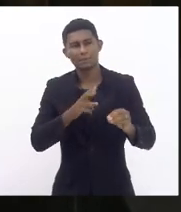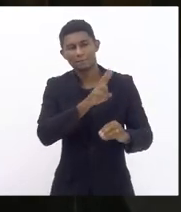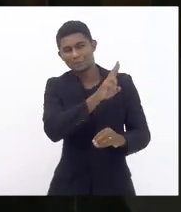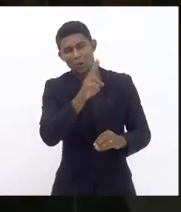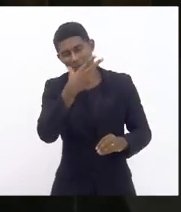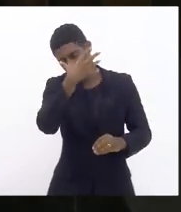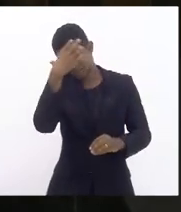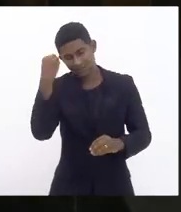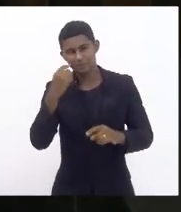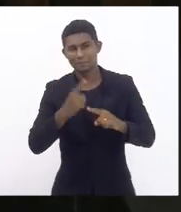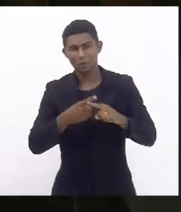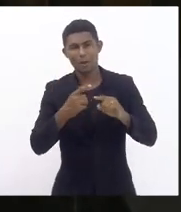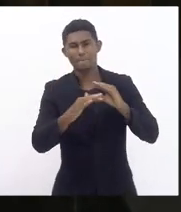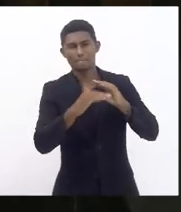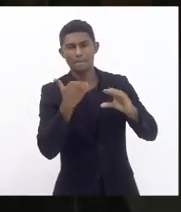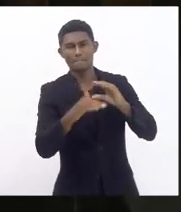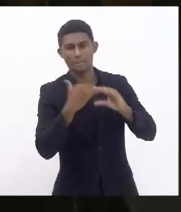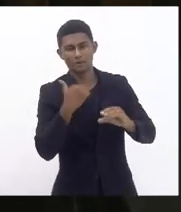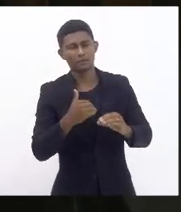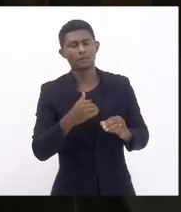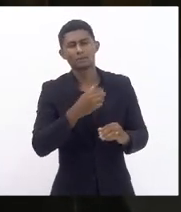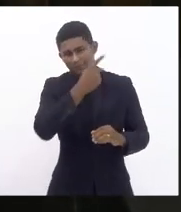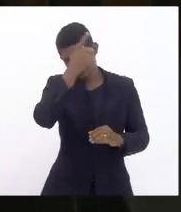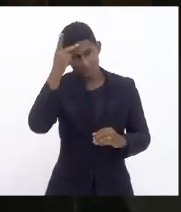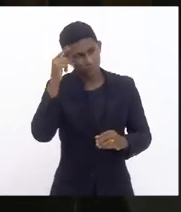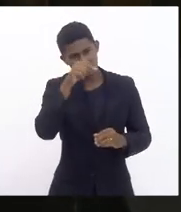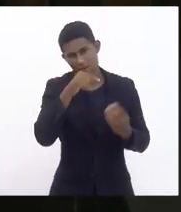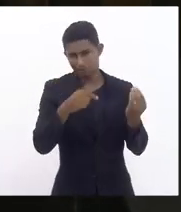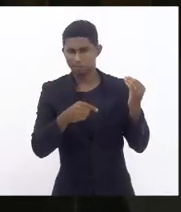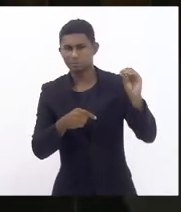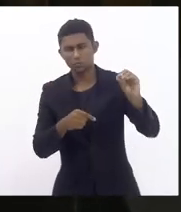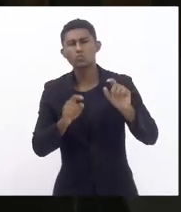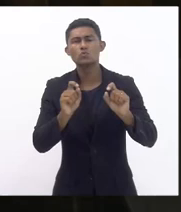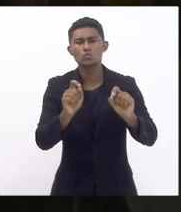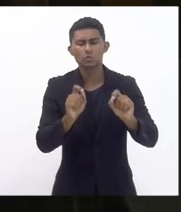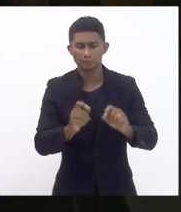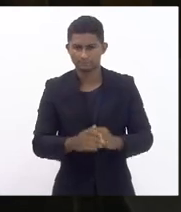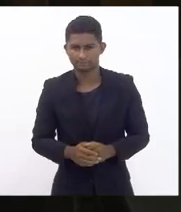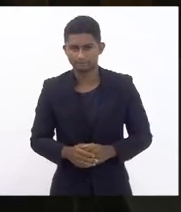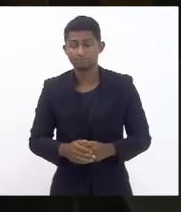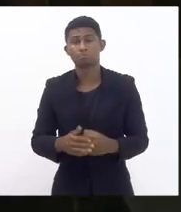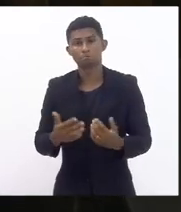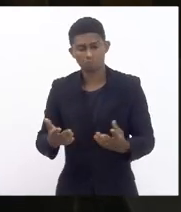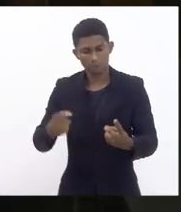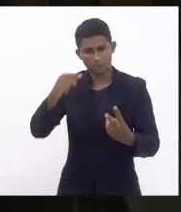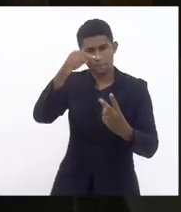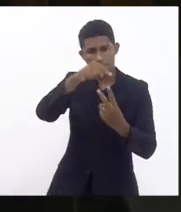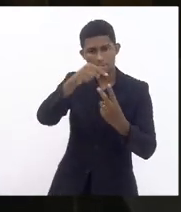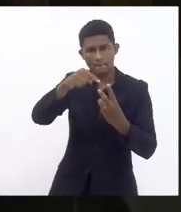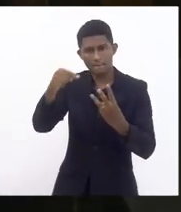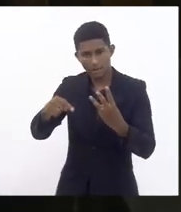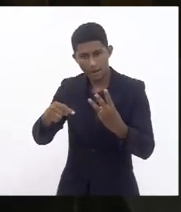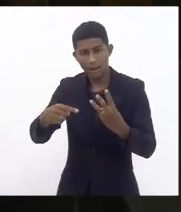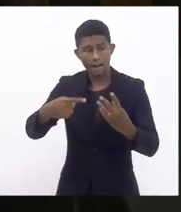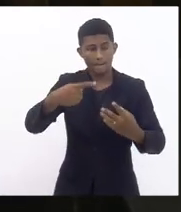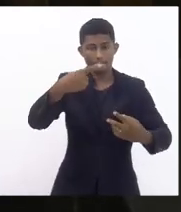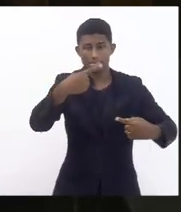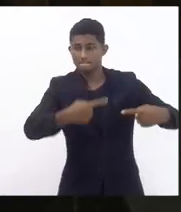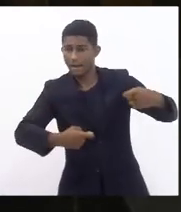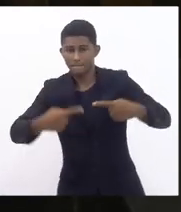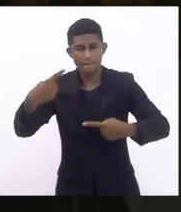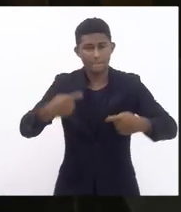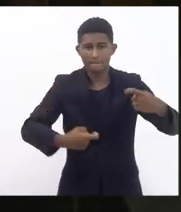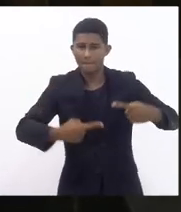chega, falou assim: entre a briga entre os três impérios, eu